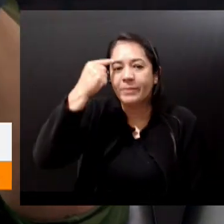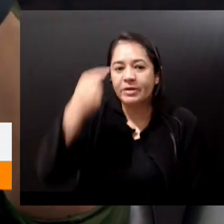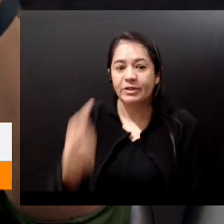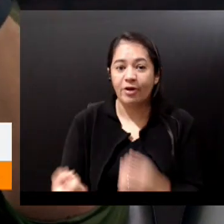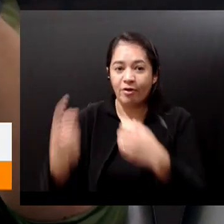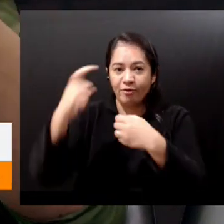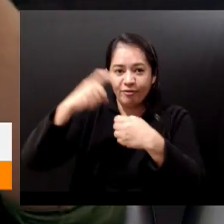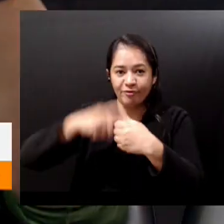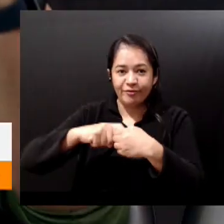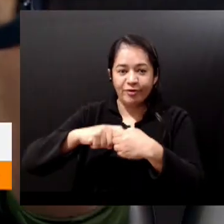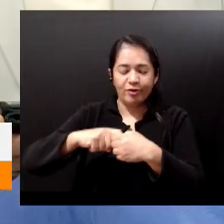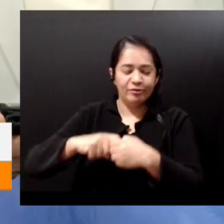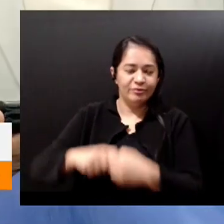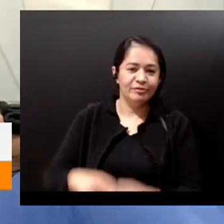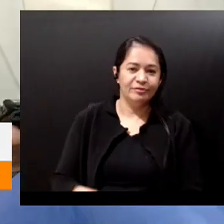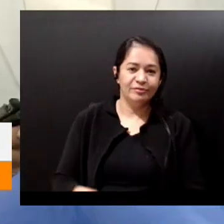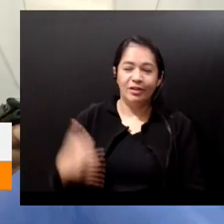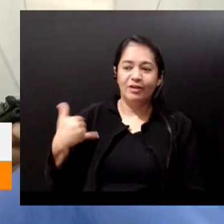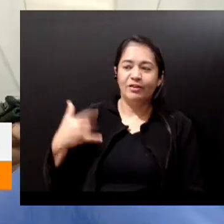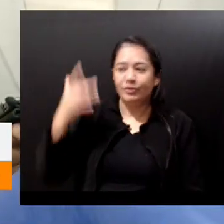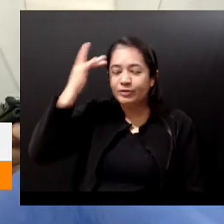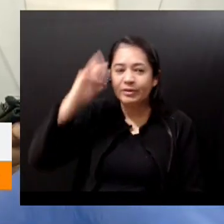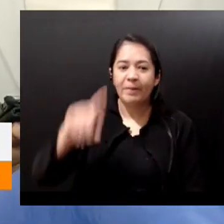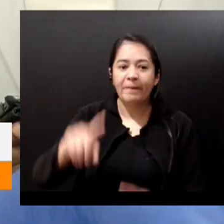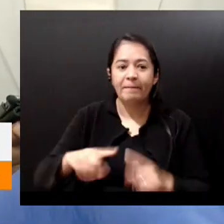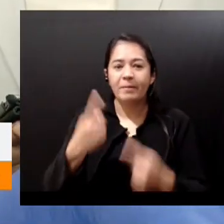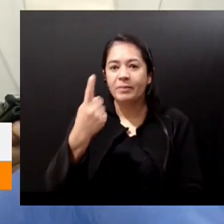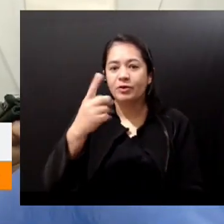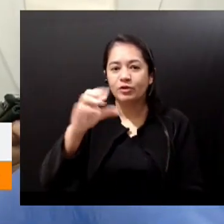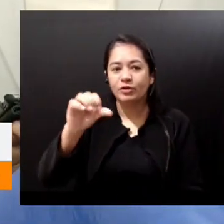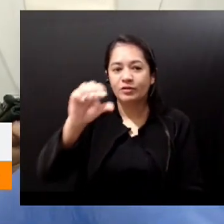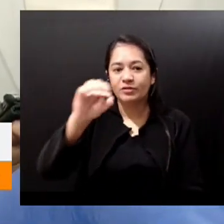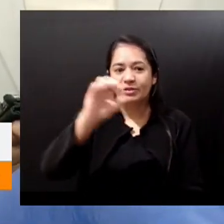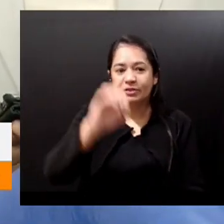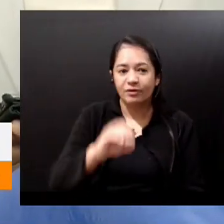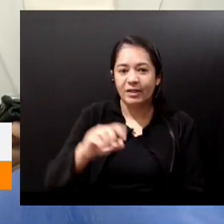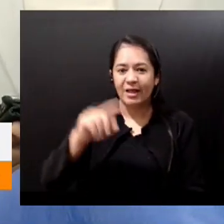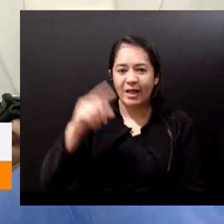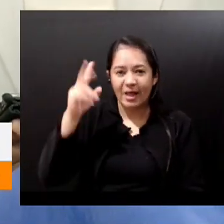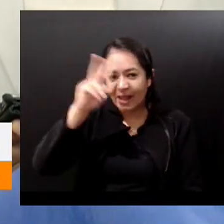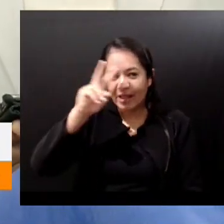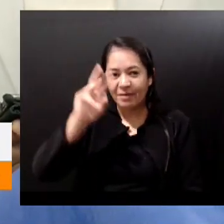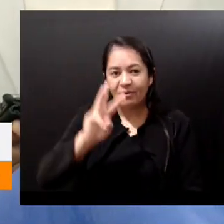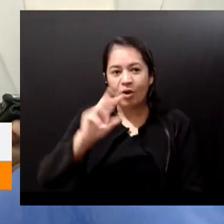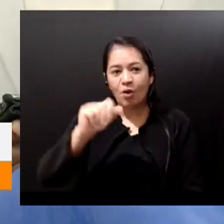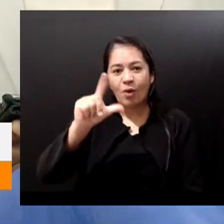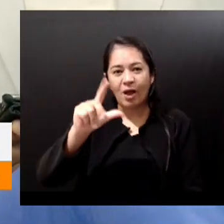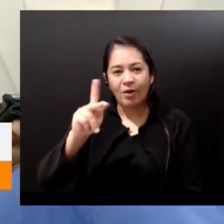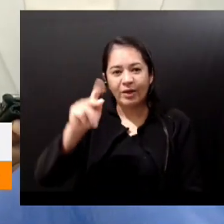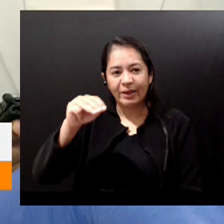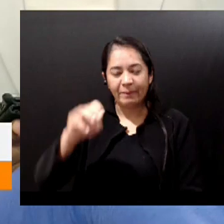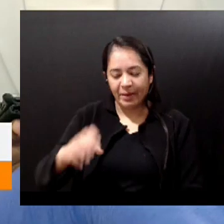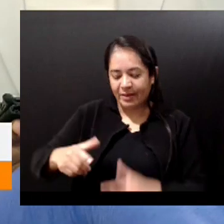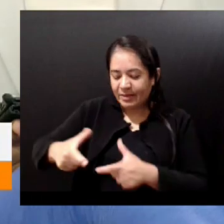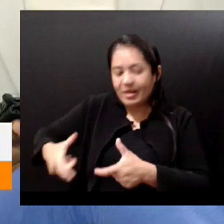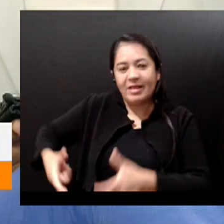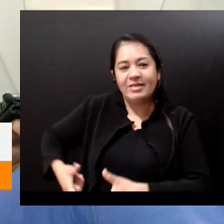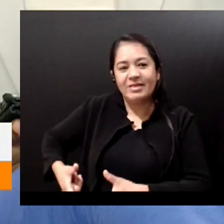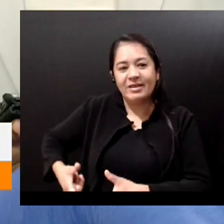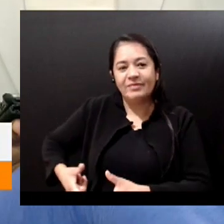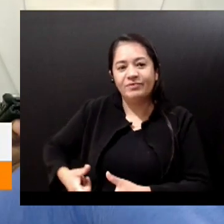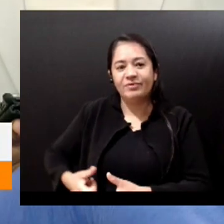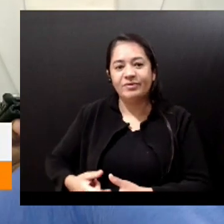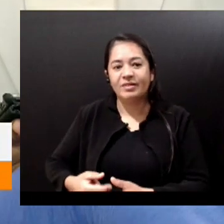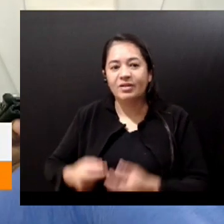falar de idade, mas nos anos 90 ficou muito sucesso o Walkman. Ah, verdade. Depois verdade. o Discman e tal. Que eram os fonezinhos,